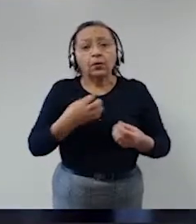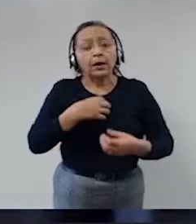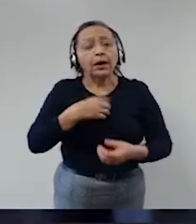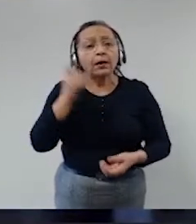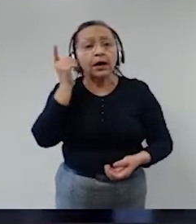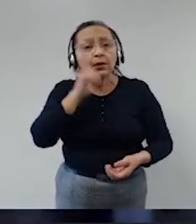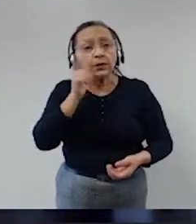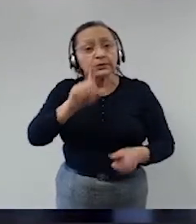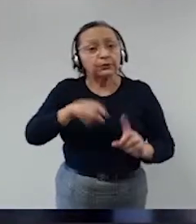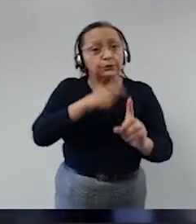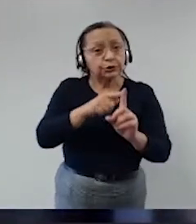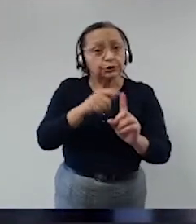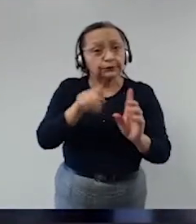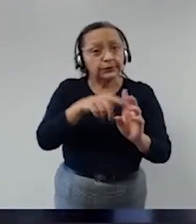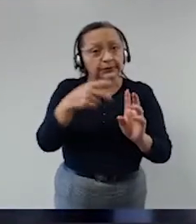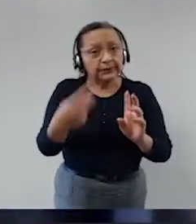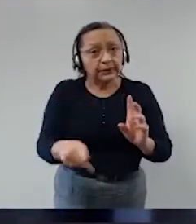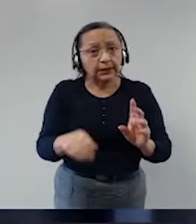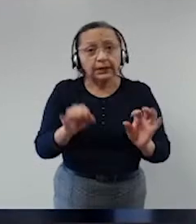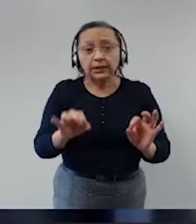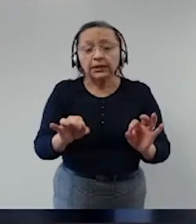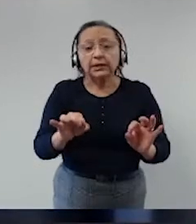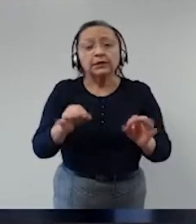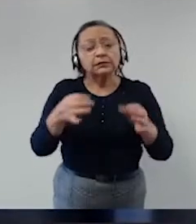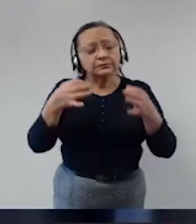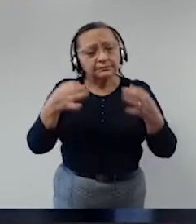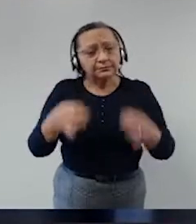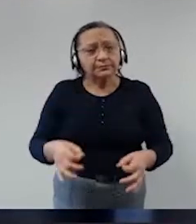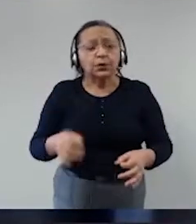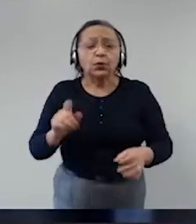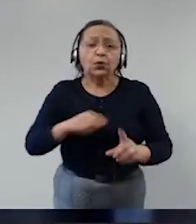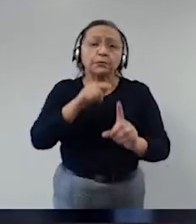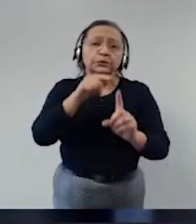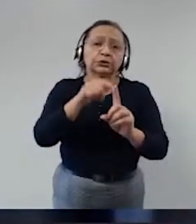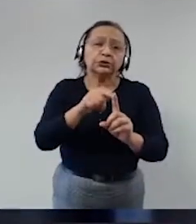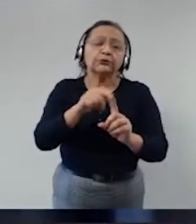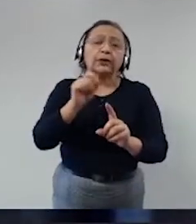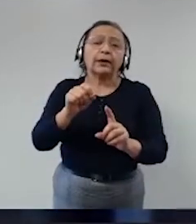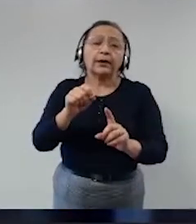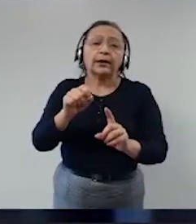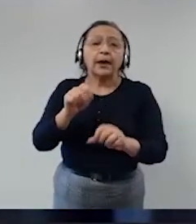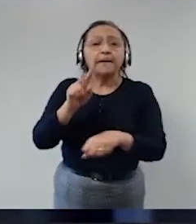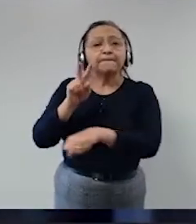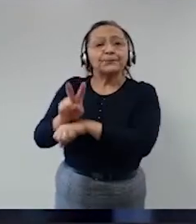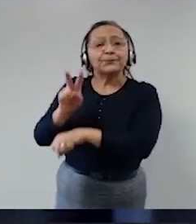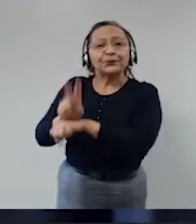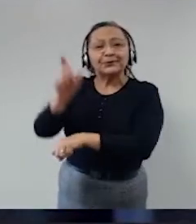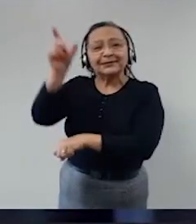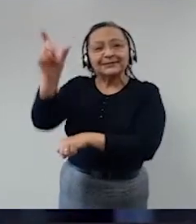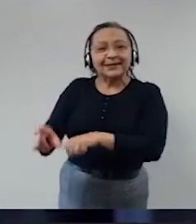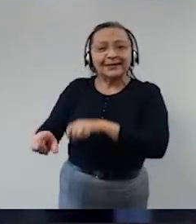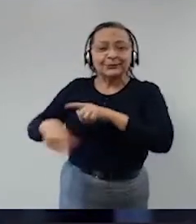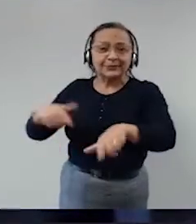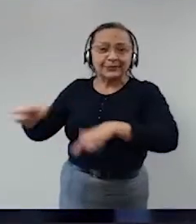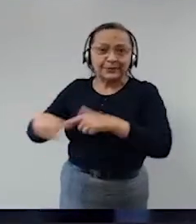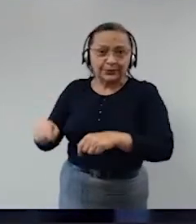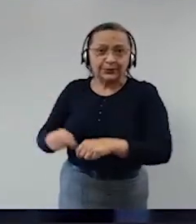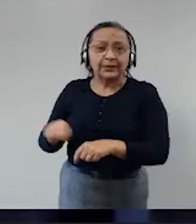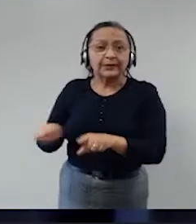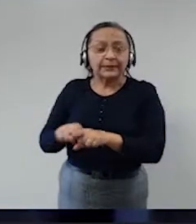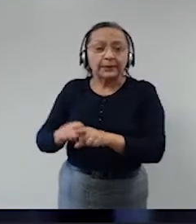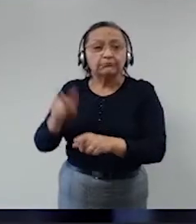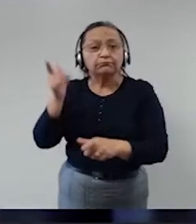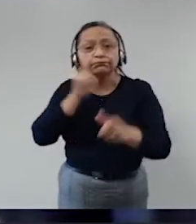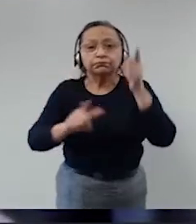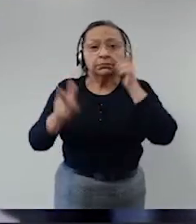alcançar o seu objetivo, que não há dúvidas é aquele objetivo de proteção ao trabalhador e de alcance